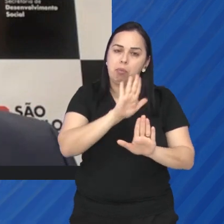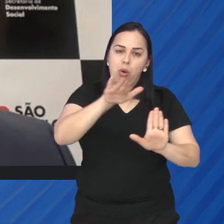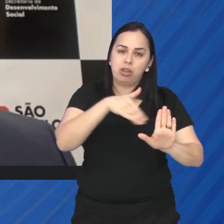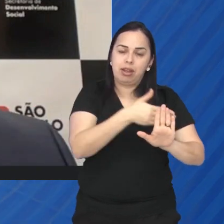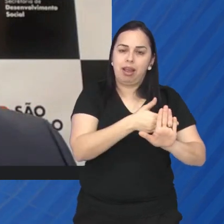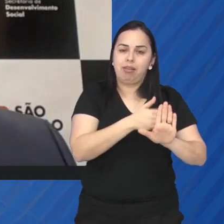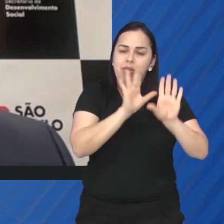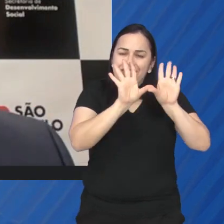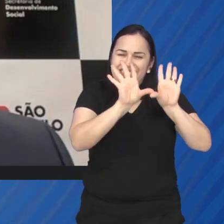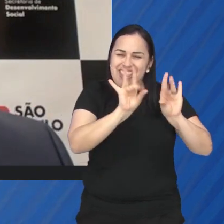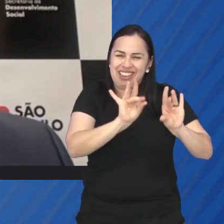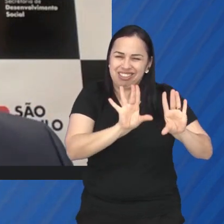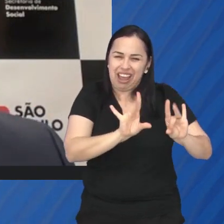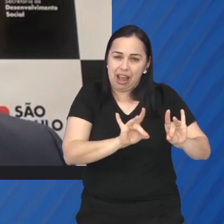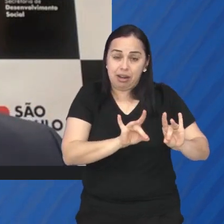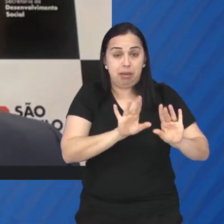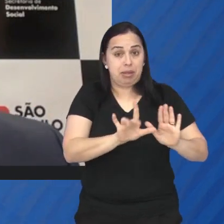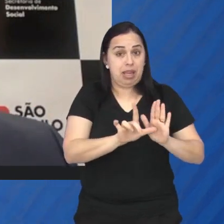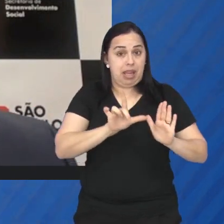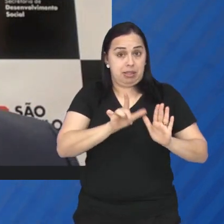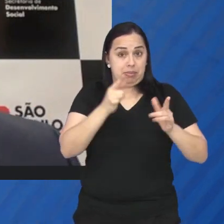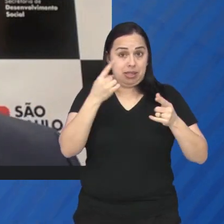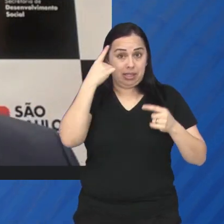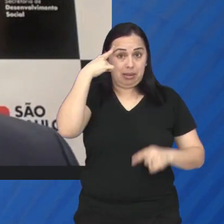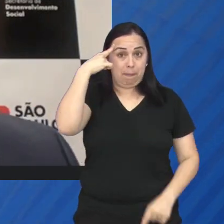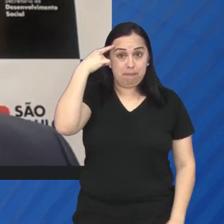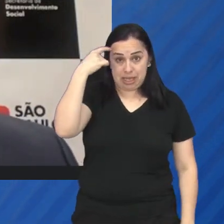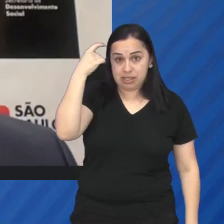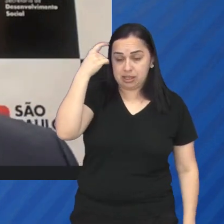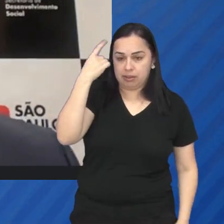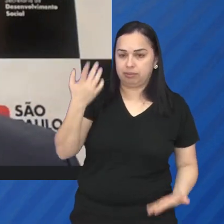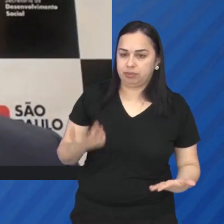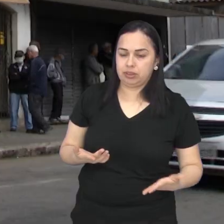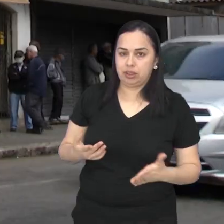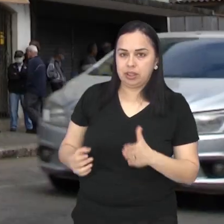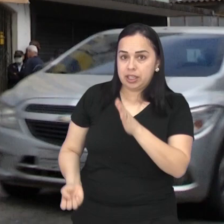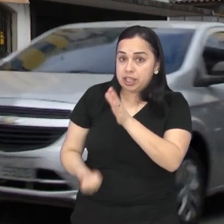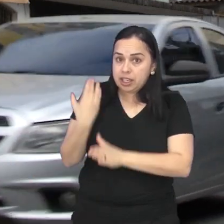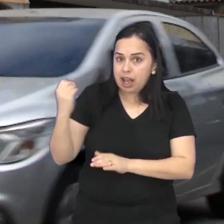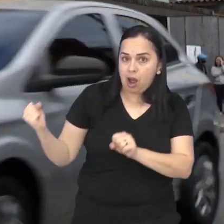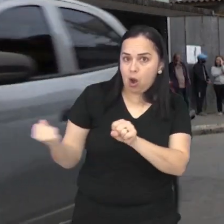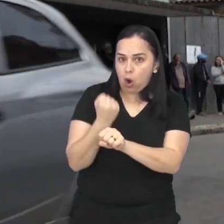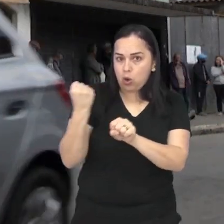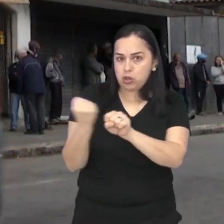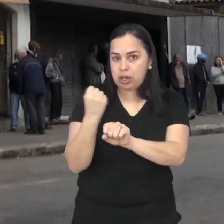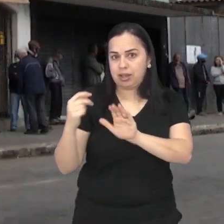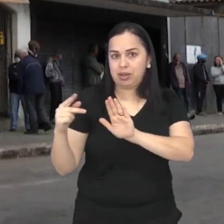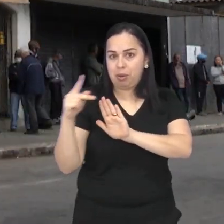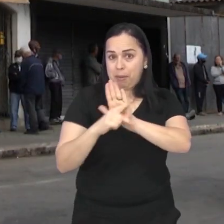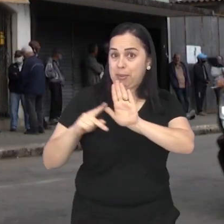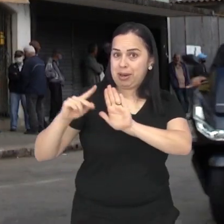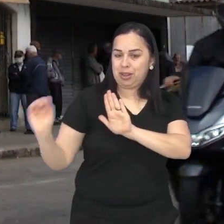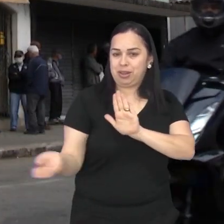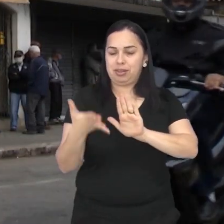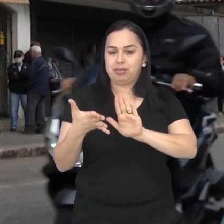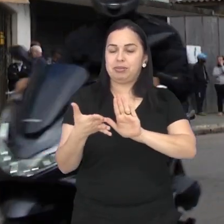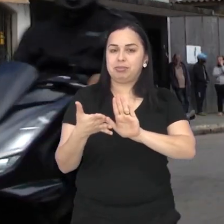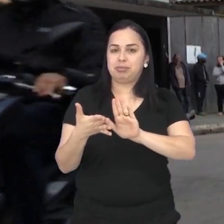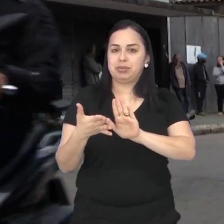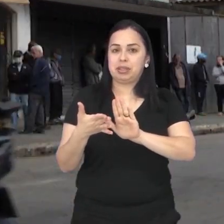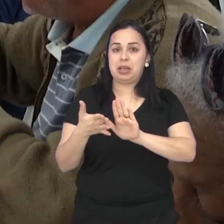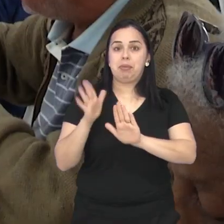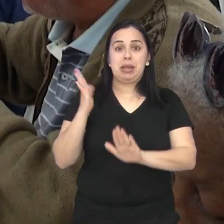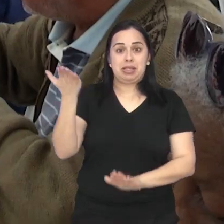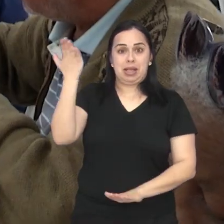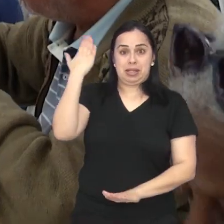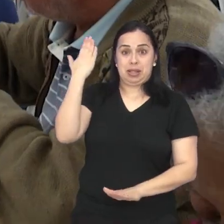unidade. Então, tem alguns detalhes técnicos que eles têm que ser pensados. E a instalação de mais um restaurante no